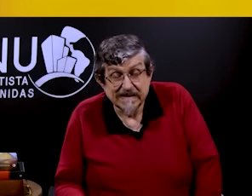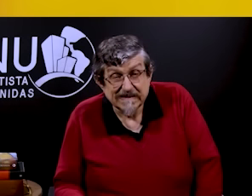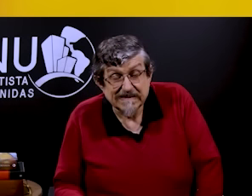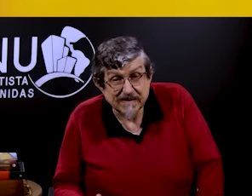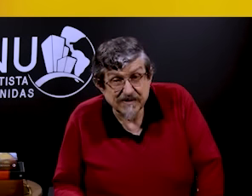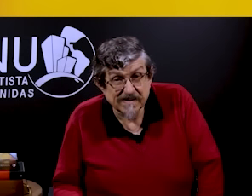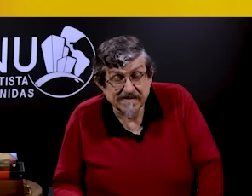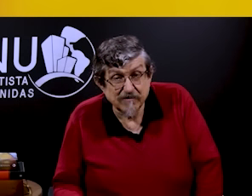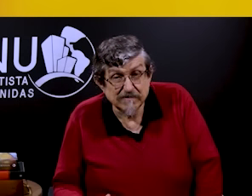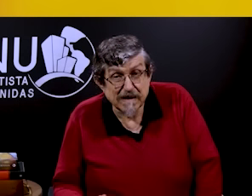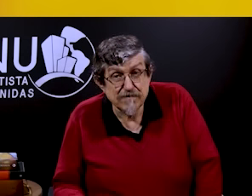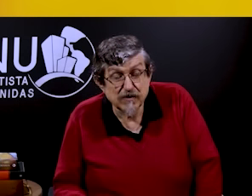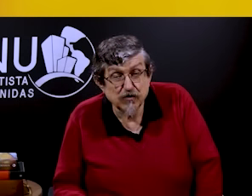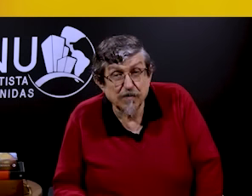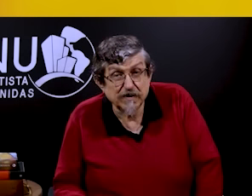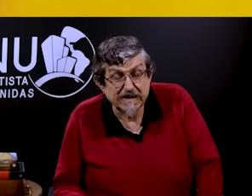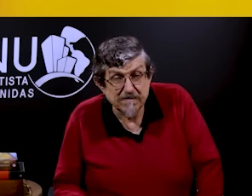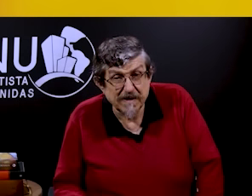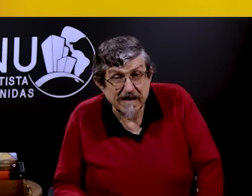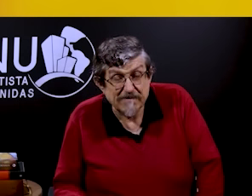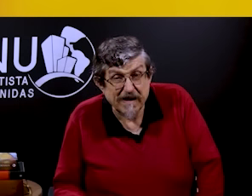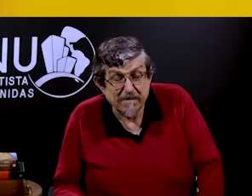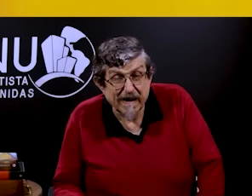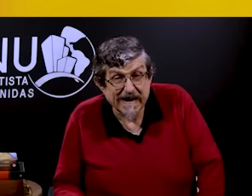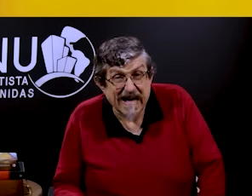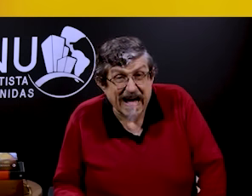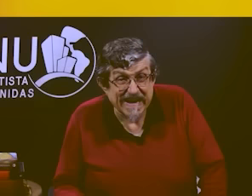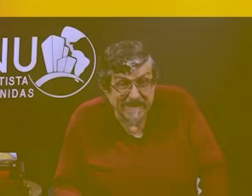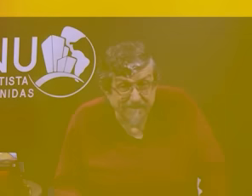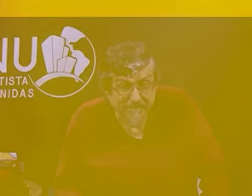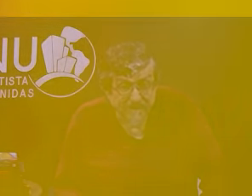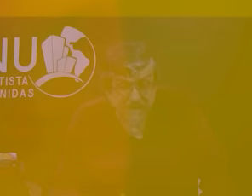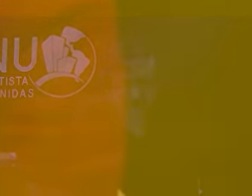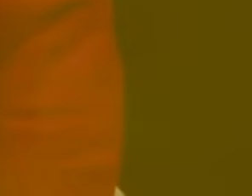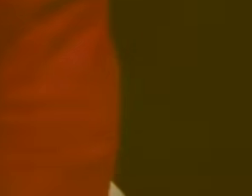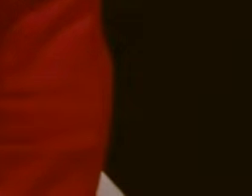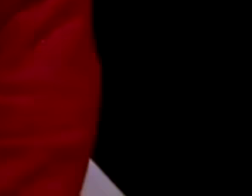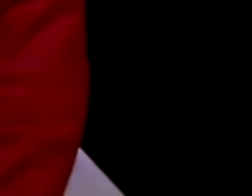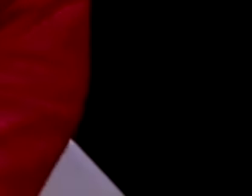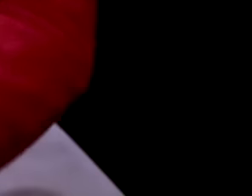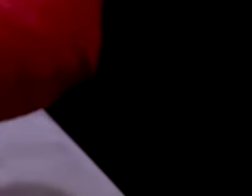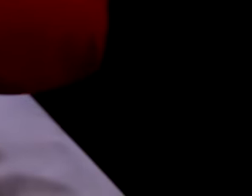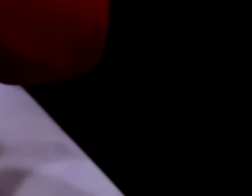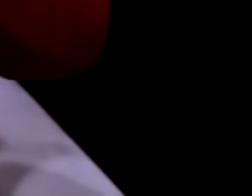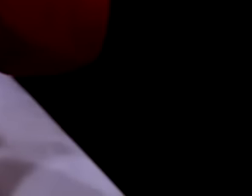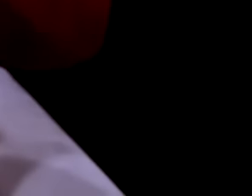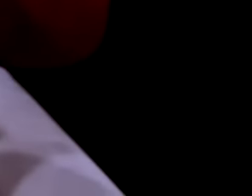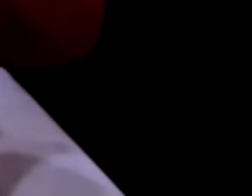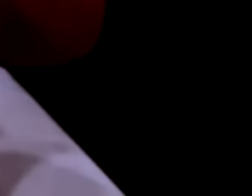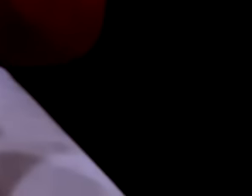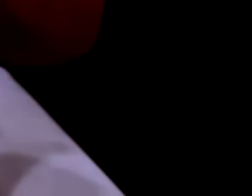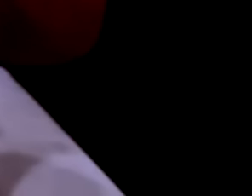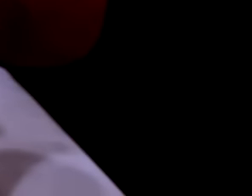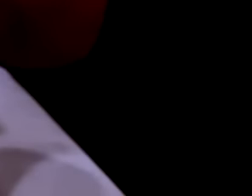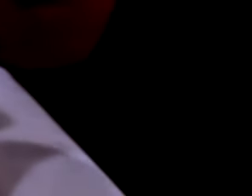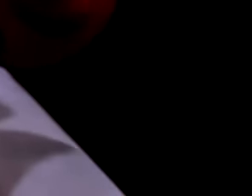terra na direção da Mesopotâmia. Ele vai para Arã. E aí a gente tem